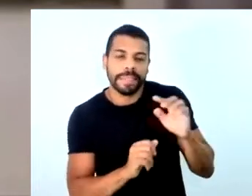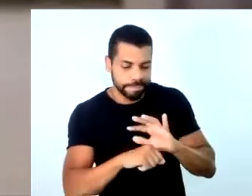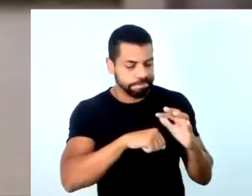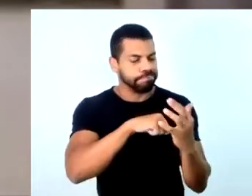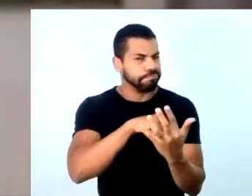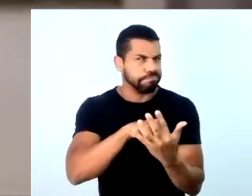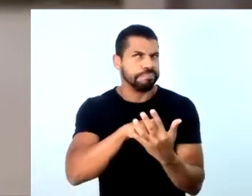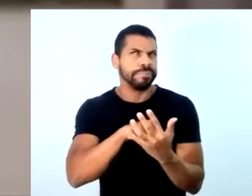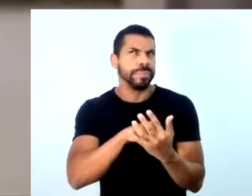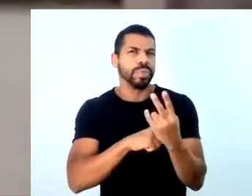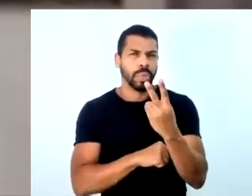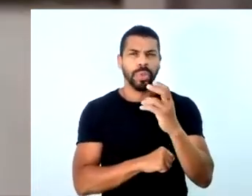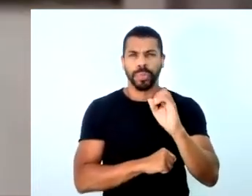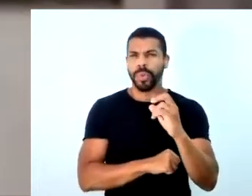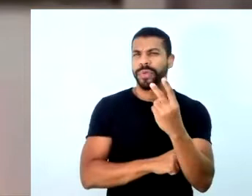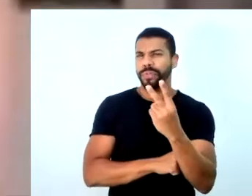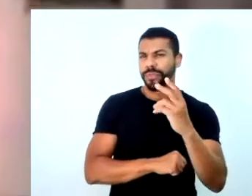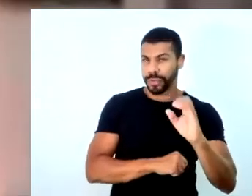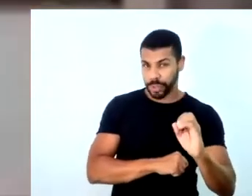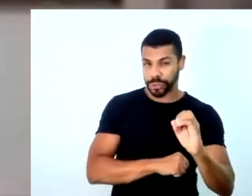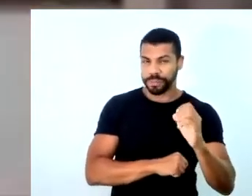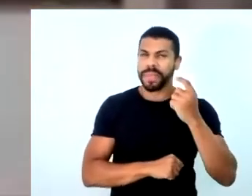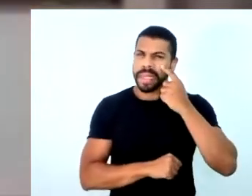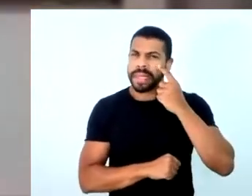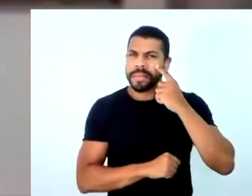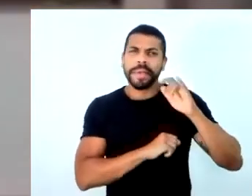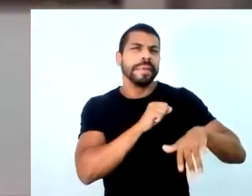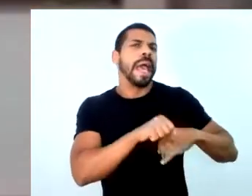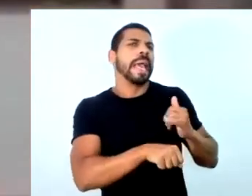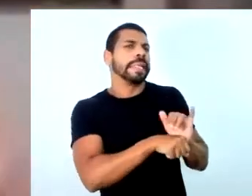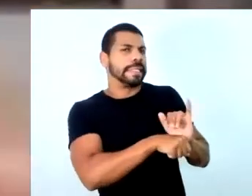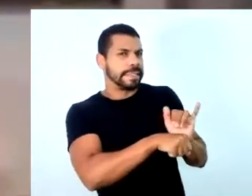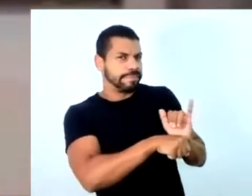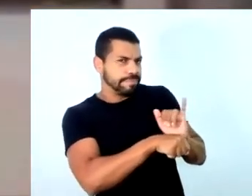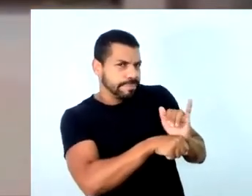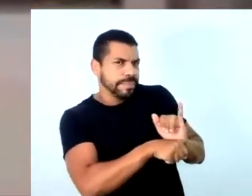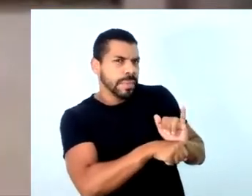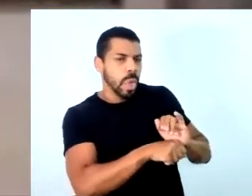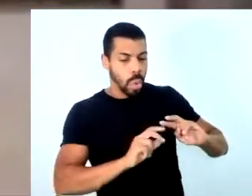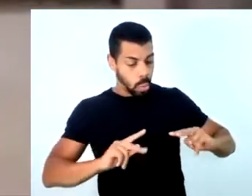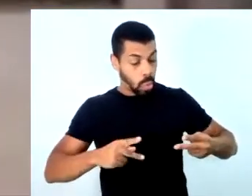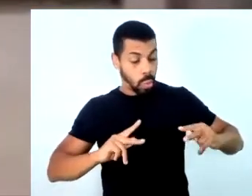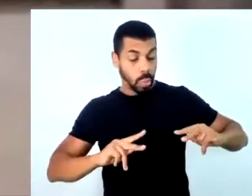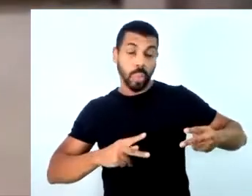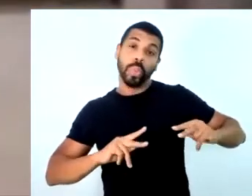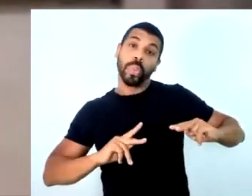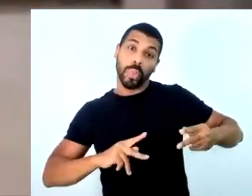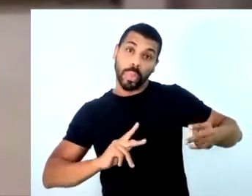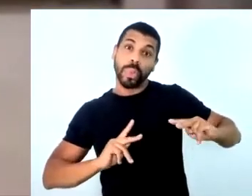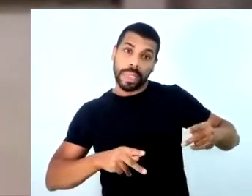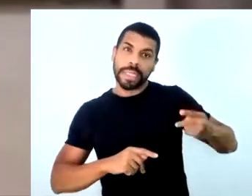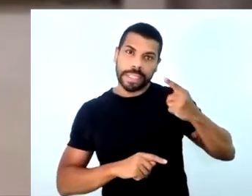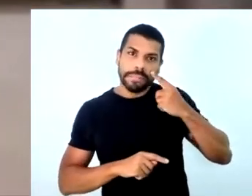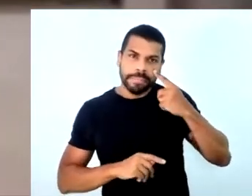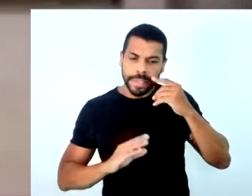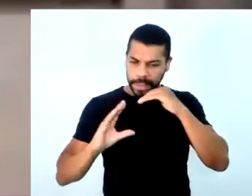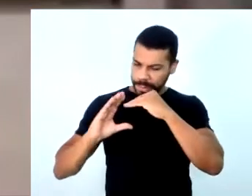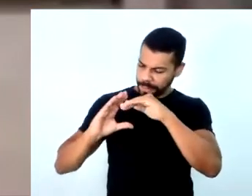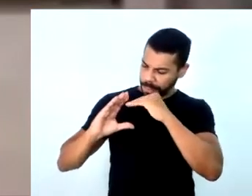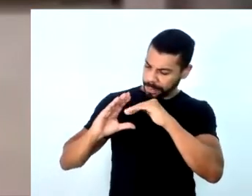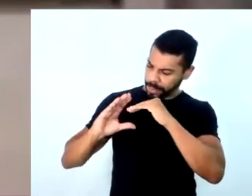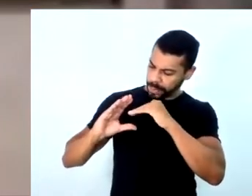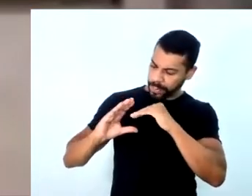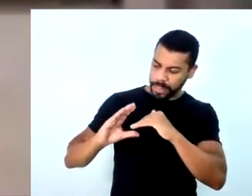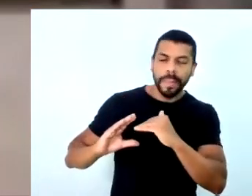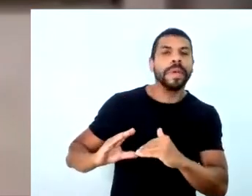pandemia. Também acho que se vocês entrarem na internet, ou depois vocês me mandarem uma mensagem, eu consigo os links, pelo menos os